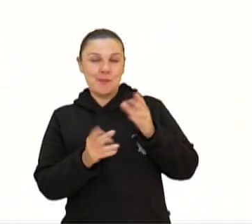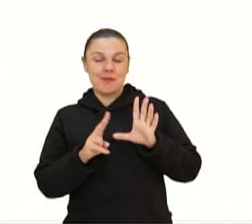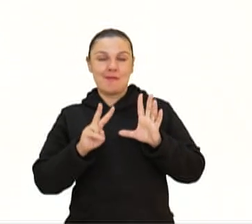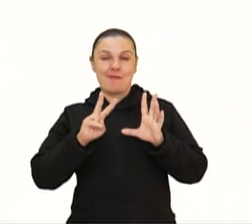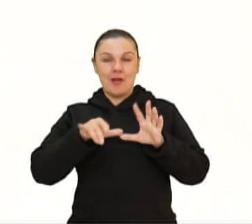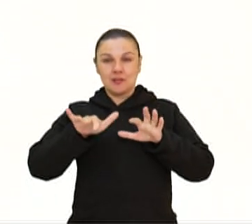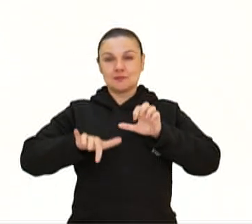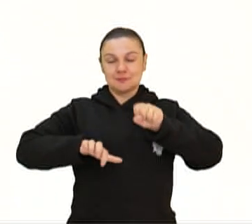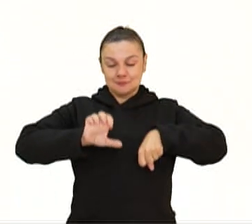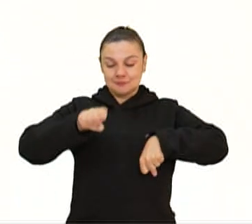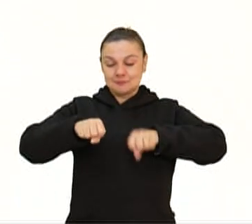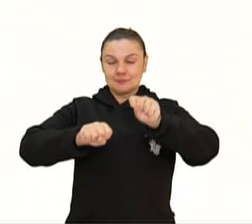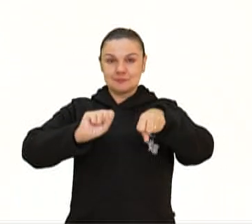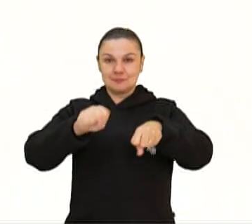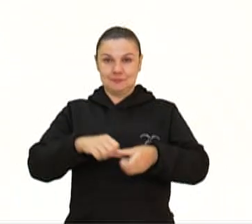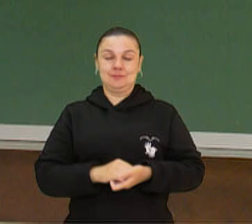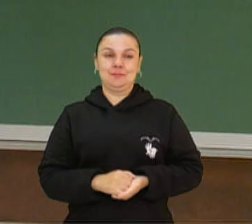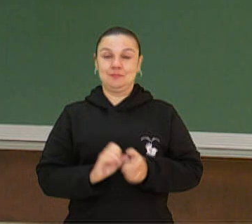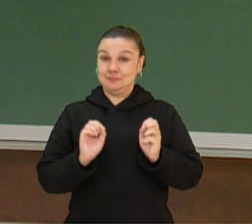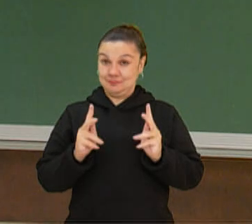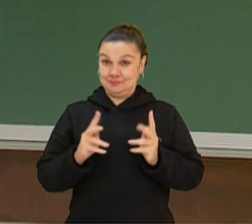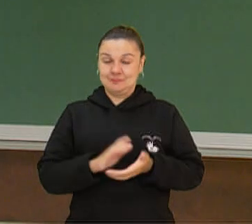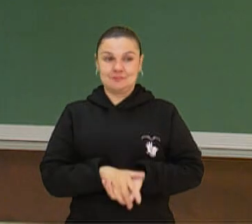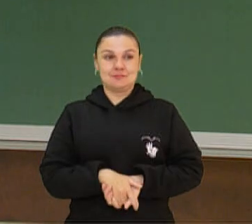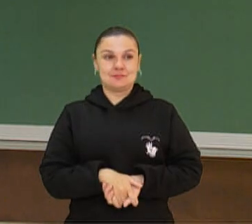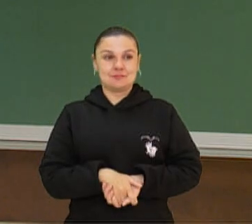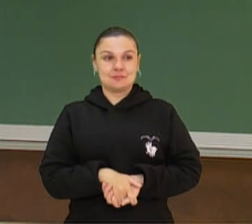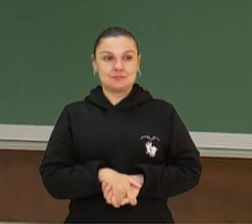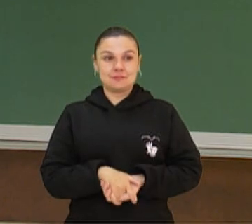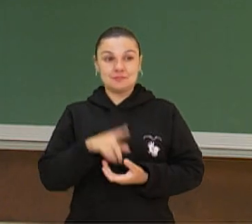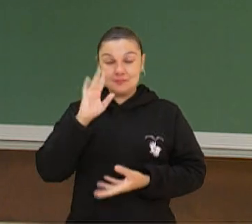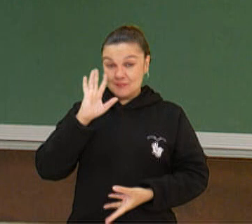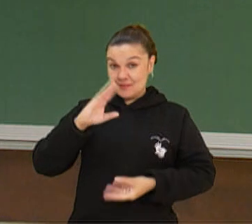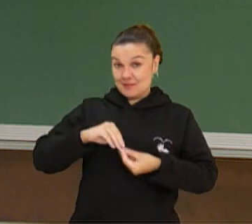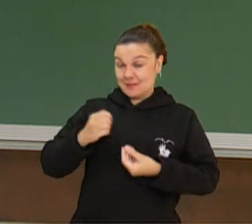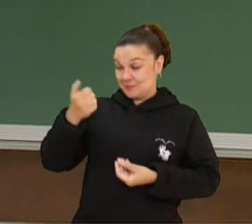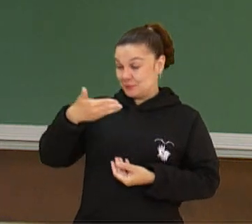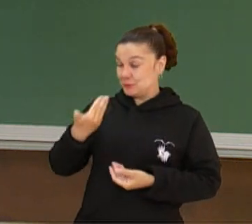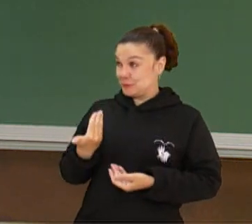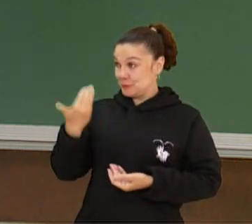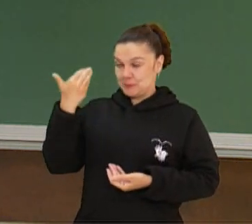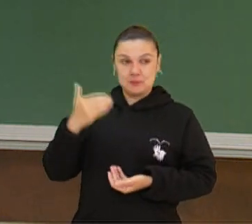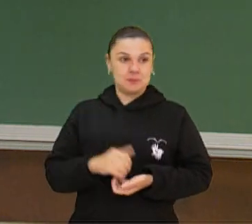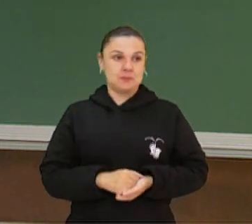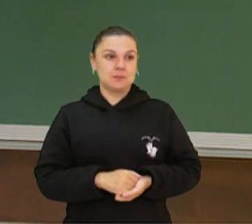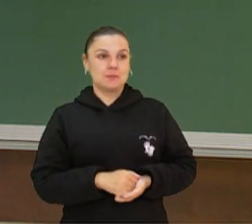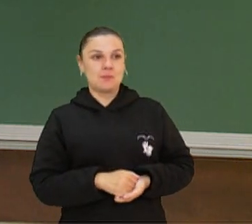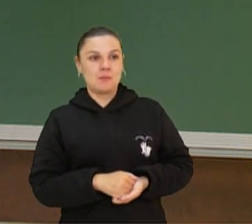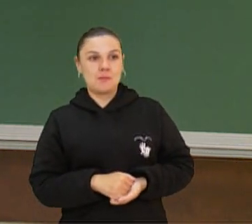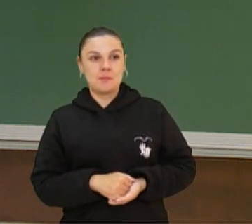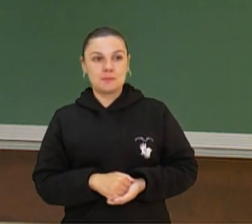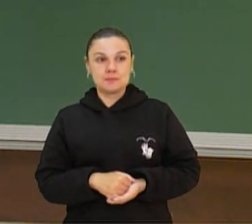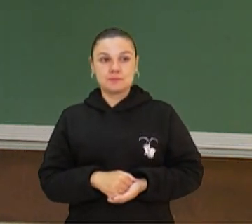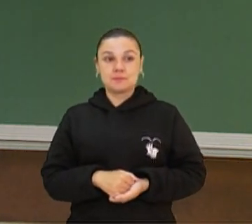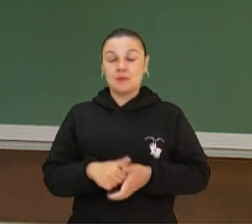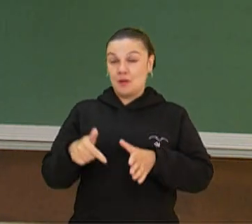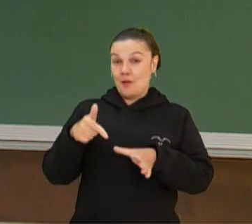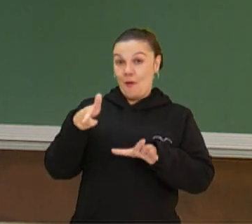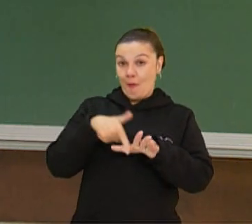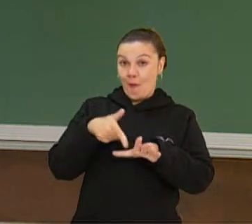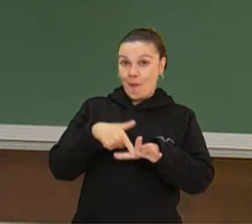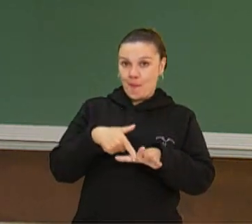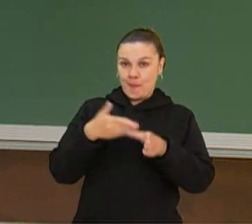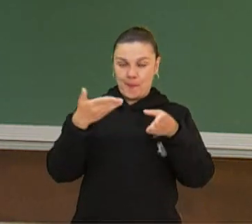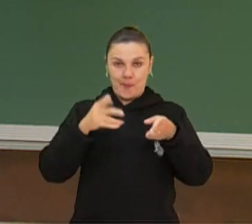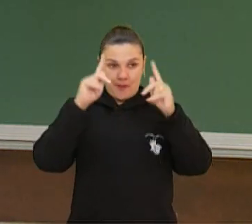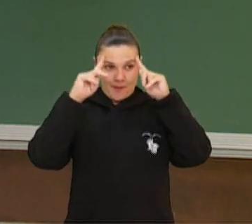vai caminhar sobre o solo aí, tá? Então, trazendo um resumo aqui para vocês, eu trouxe aqui plantígrados, que no